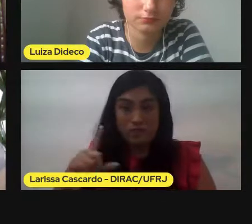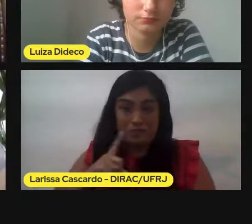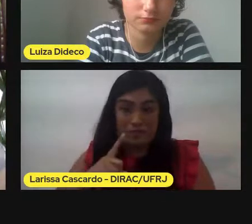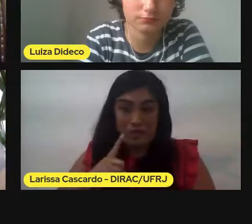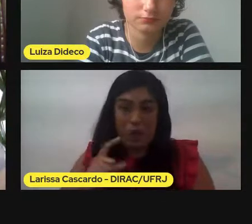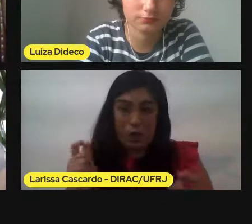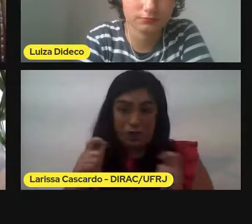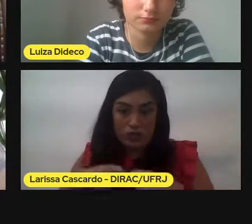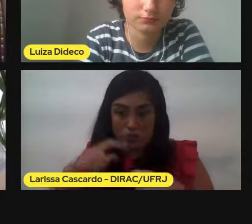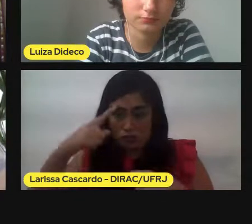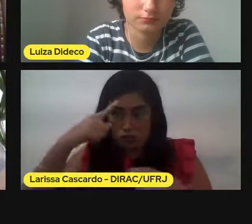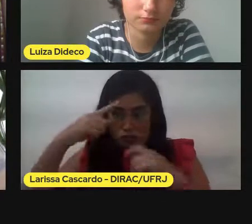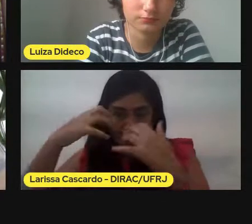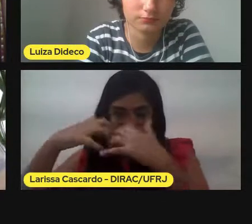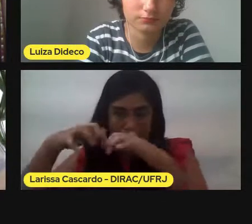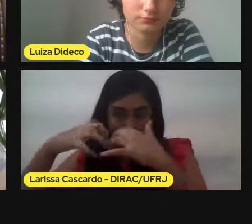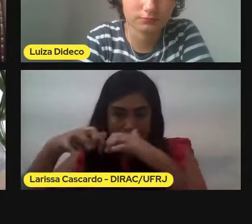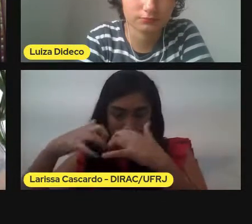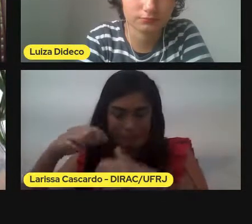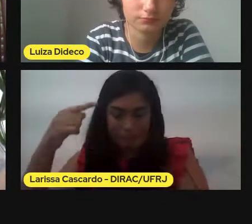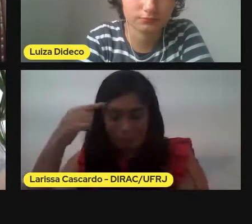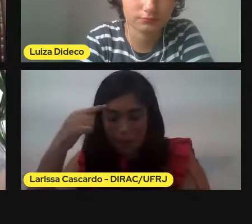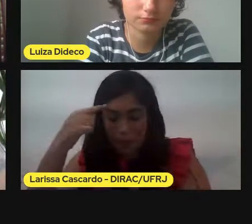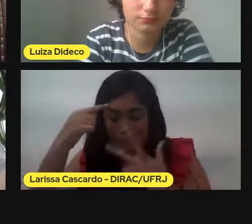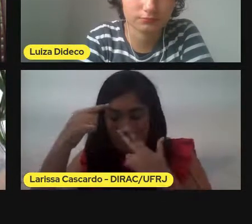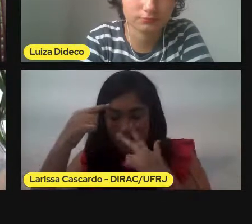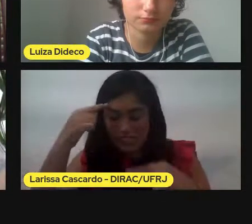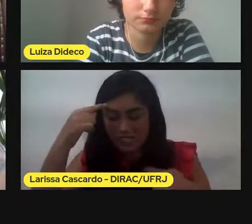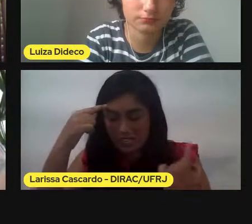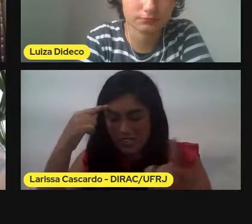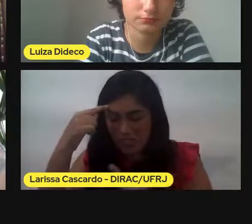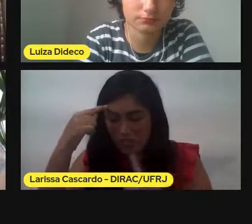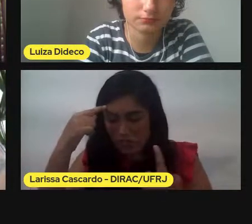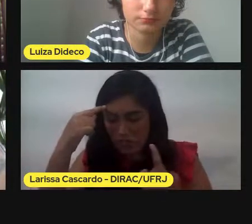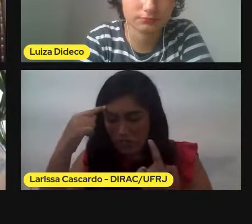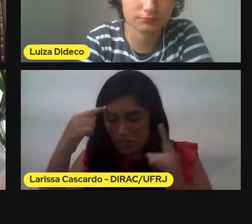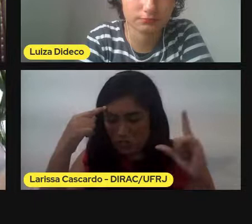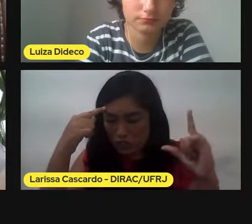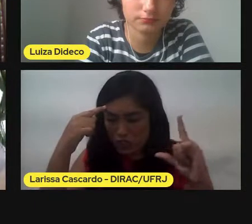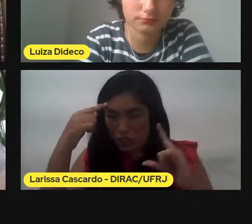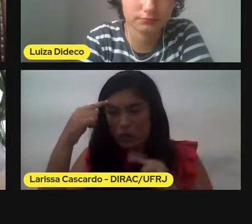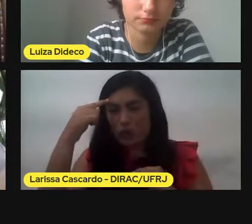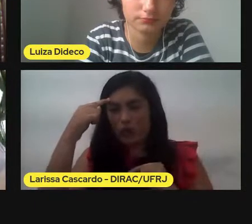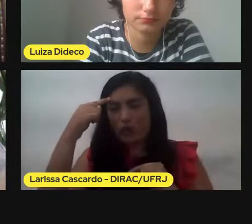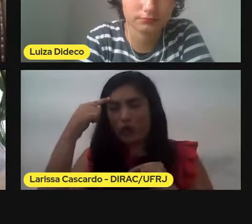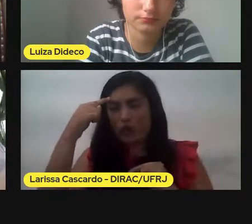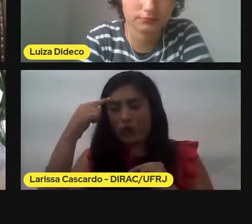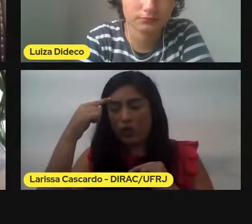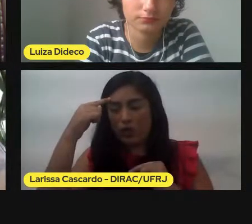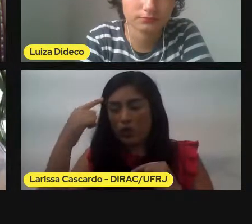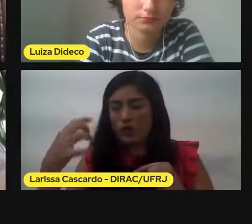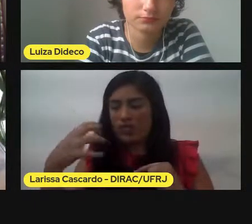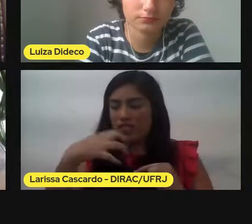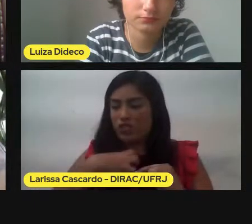em algum momento, perdemos ou sentimos a ausência de significado íntimo para a nossa vida.